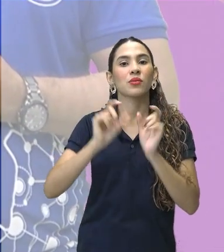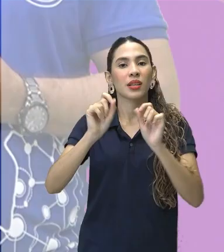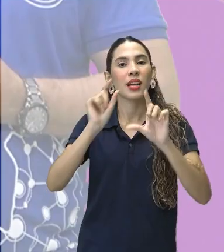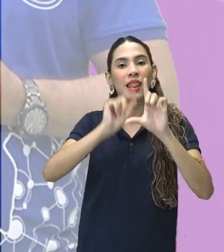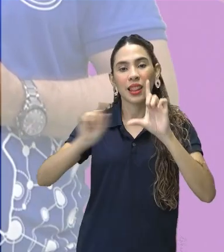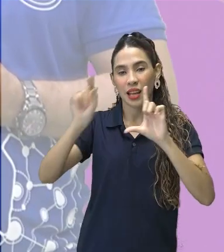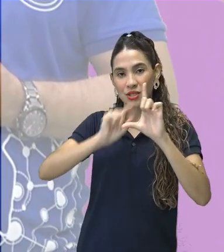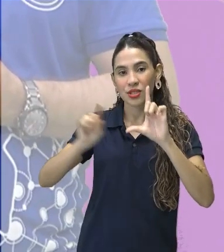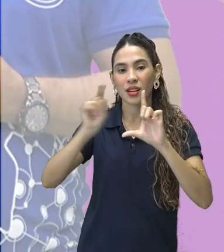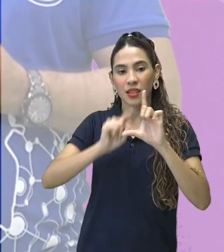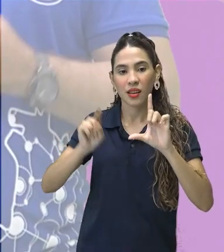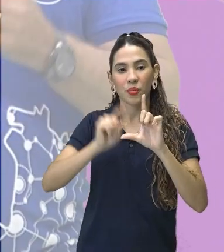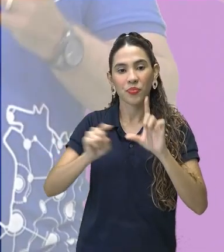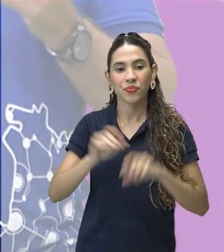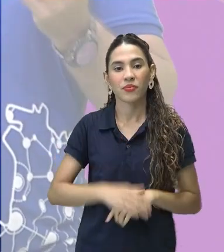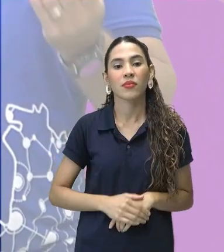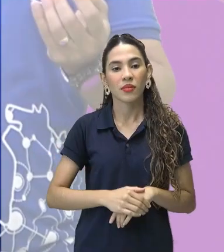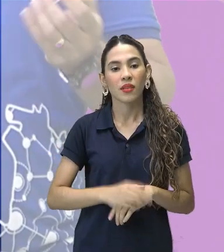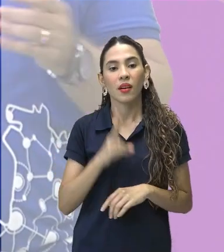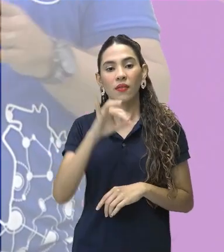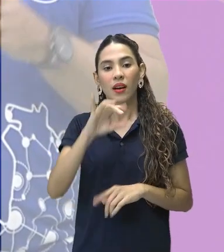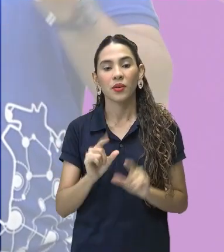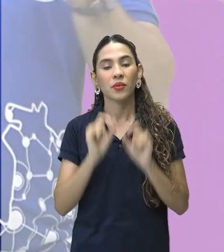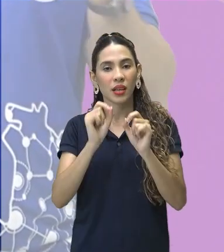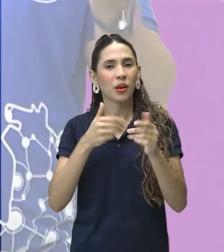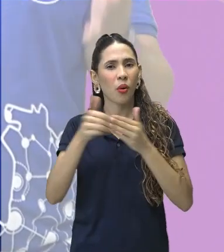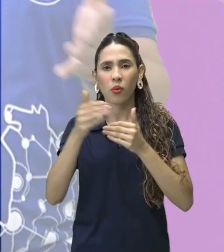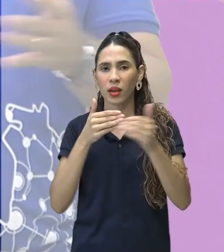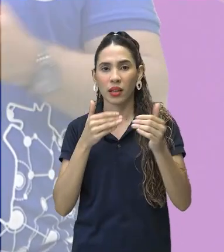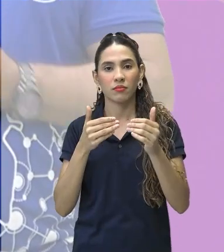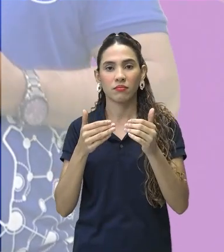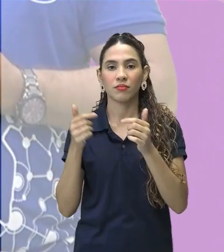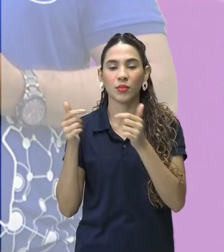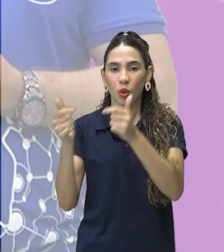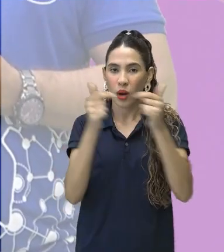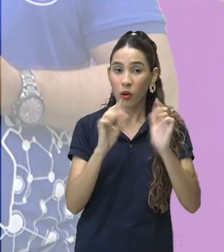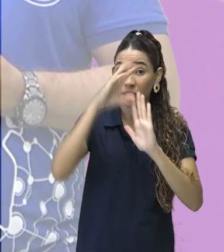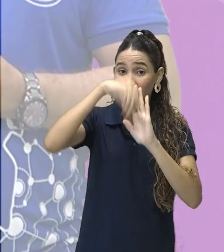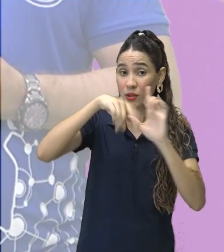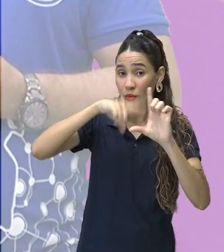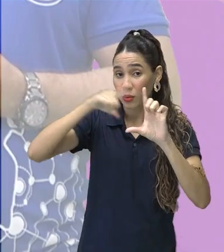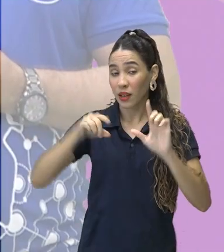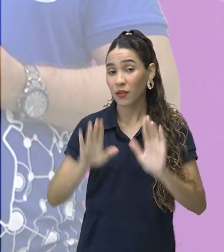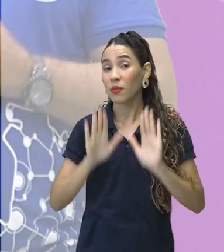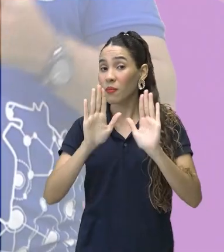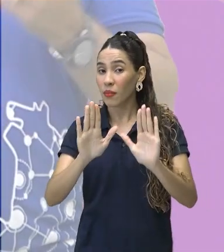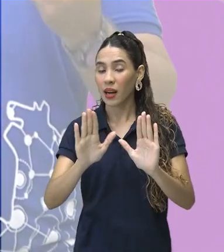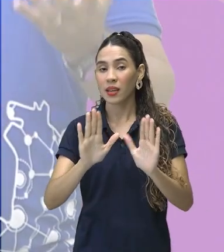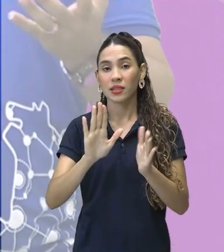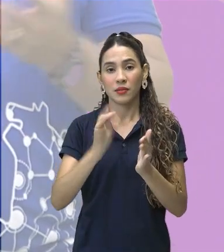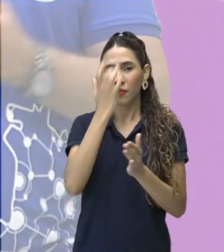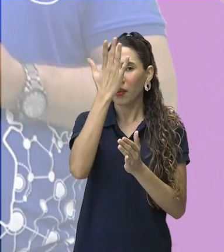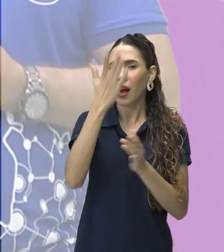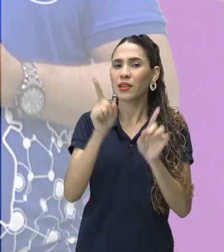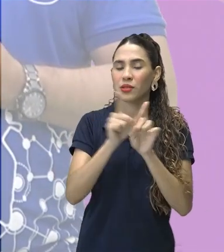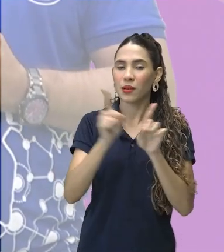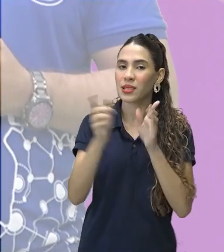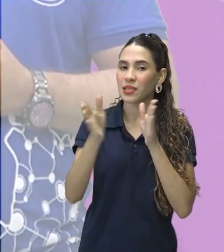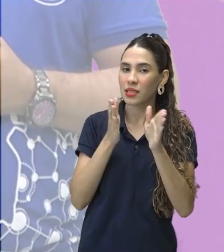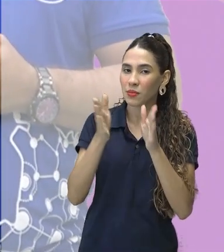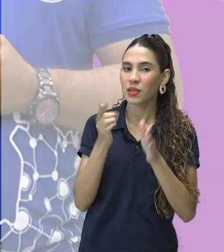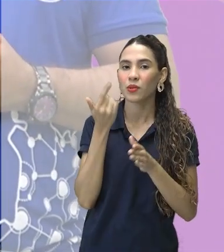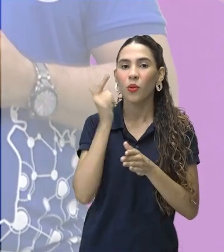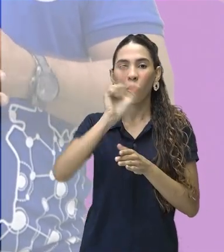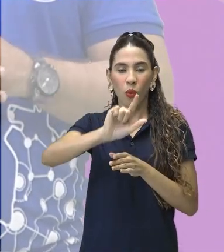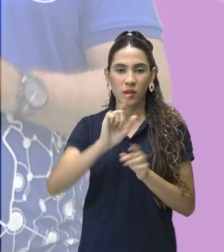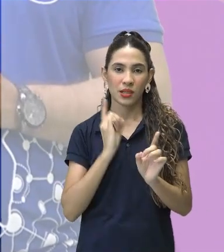nossas legendas. E aí elas vão estar, né, em qualquer lugar ali, mas, né, vai ser de fácil acesso para você